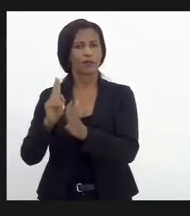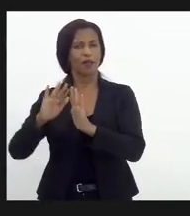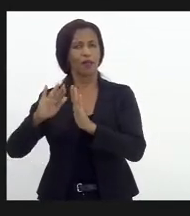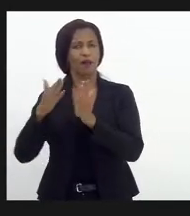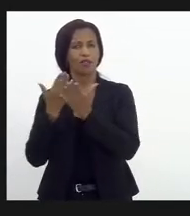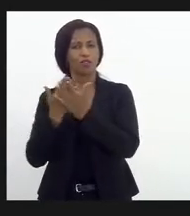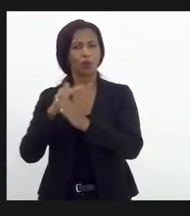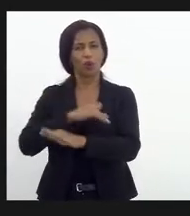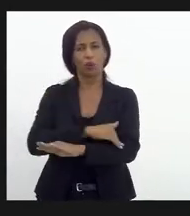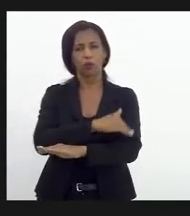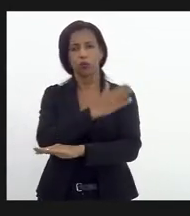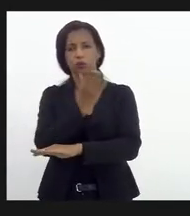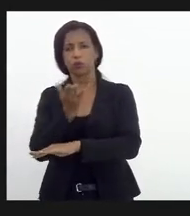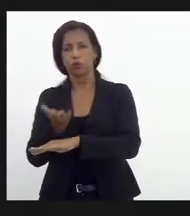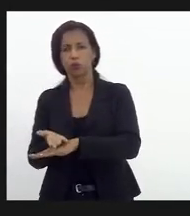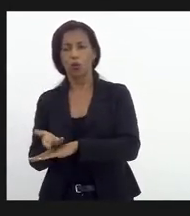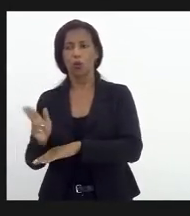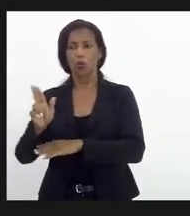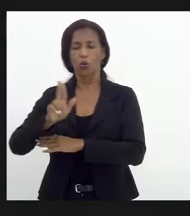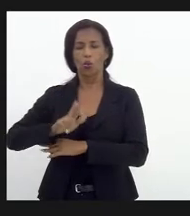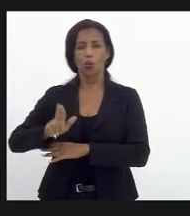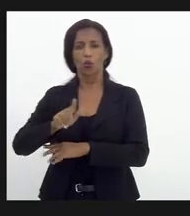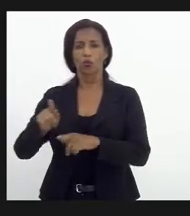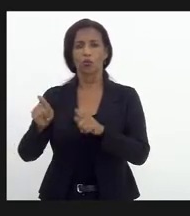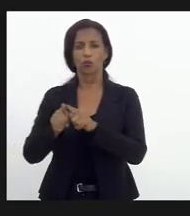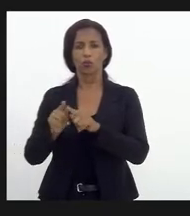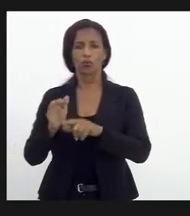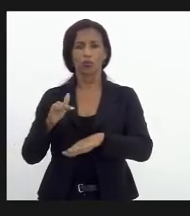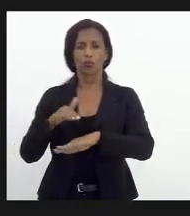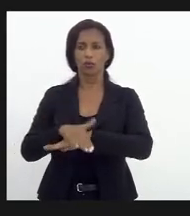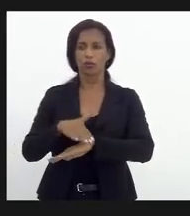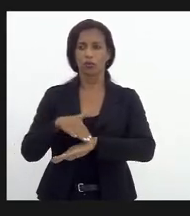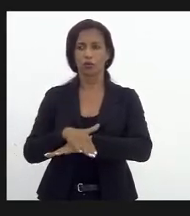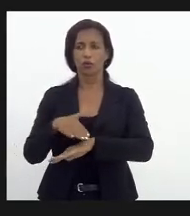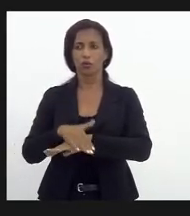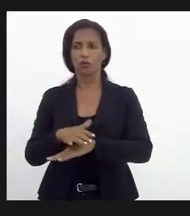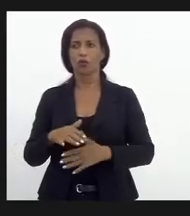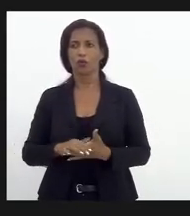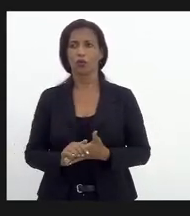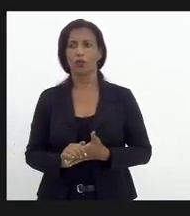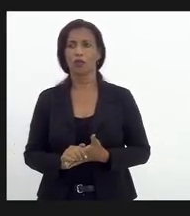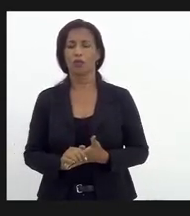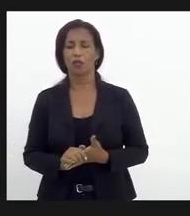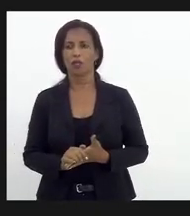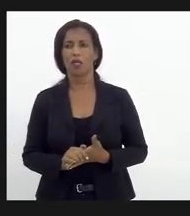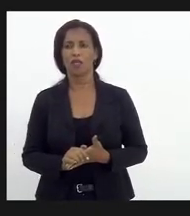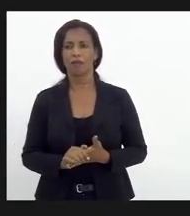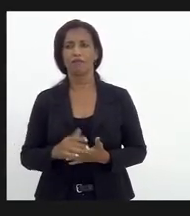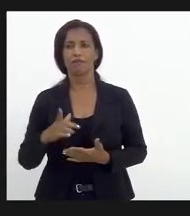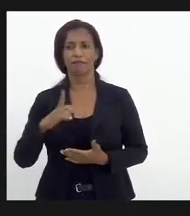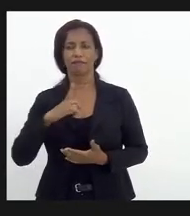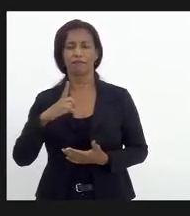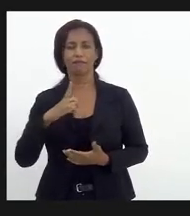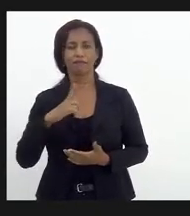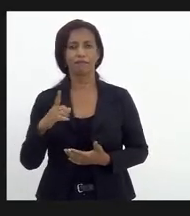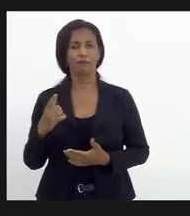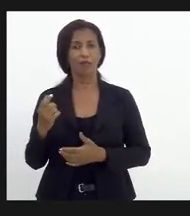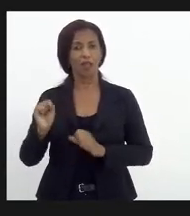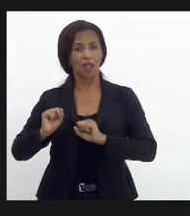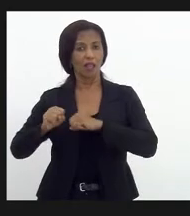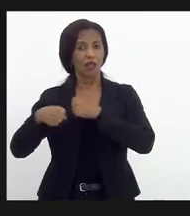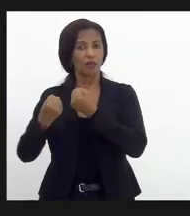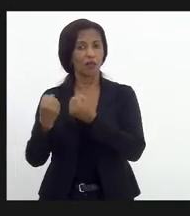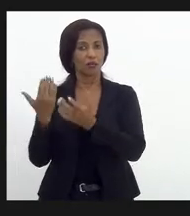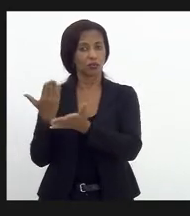tempo integral, a utilização do contraturno para atividades esportivas, para o reforço escolar, principalmente